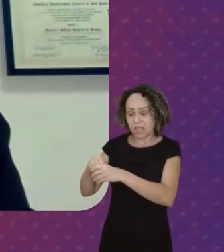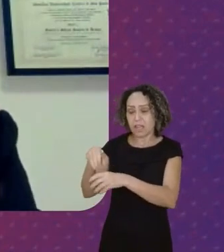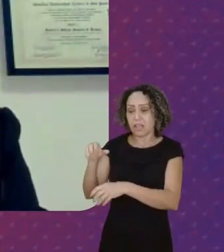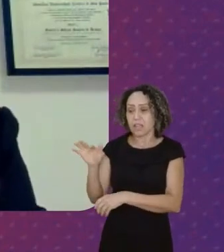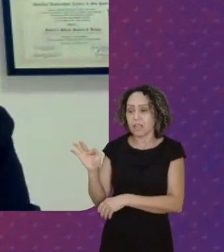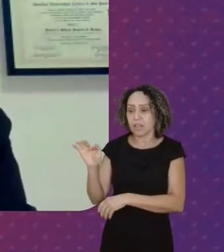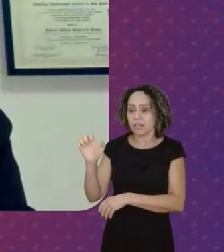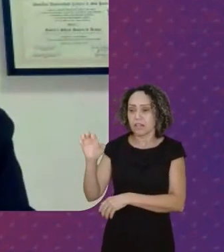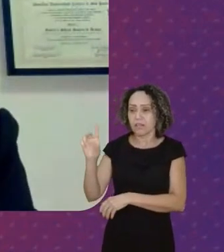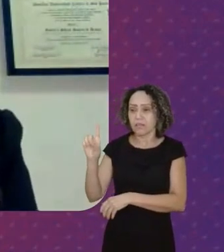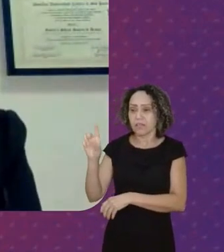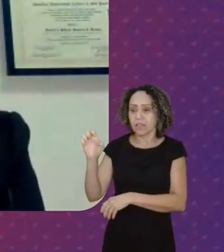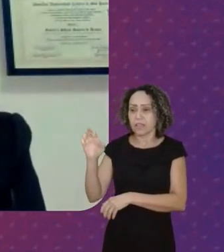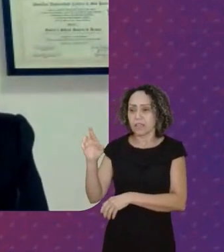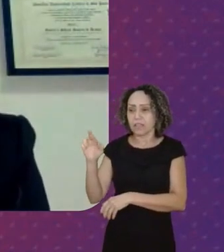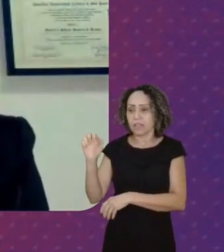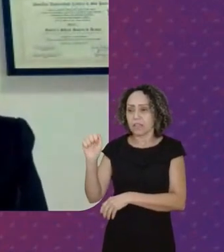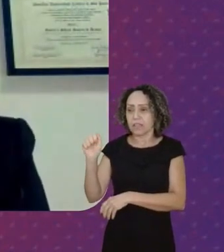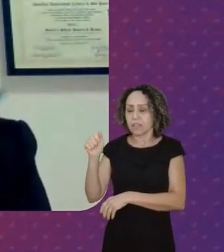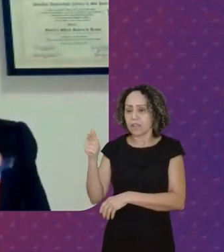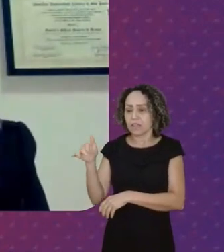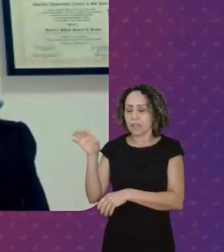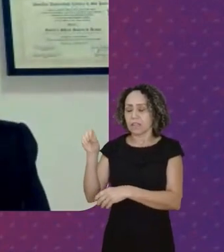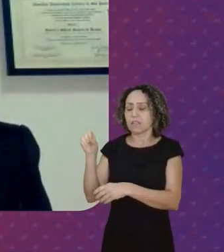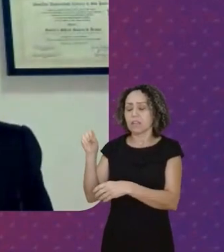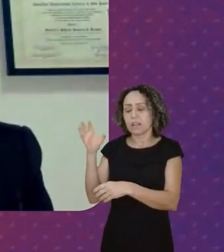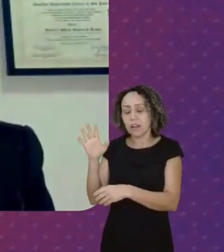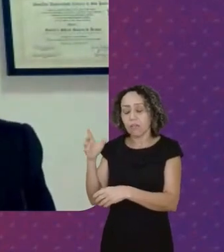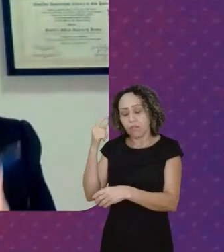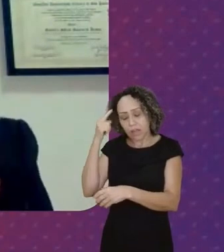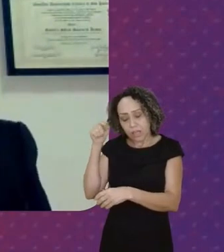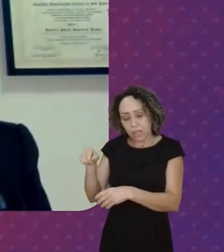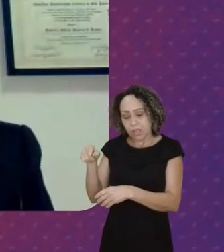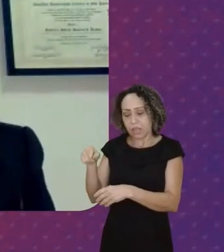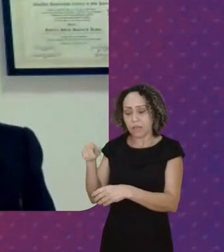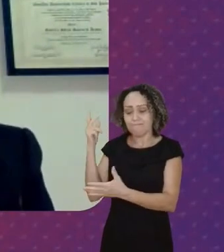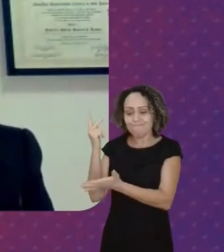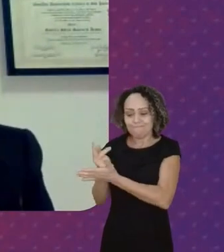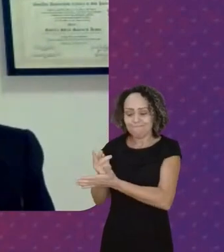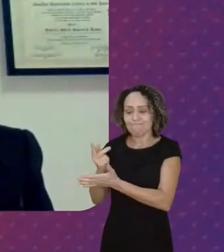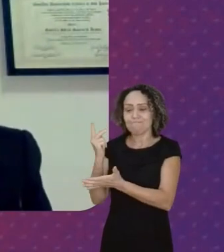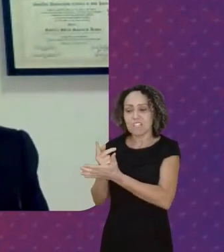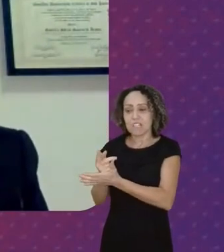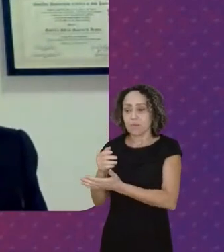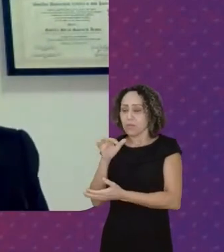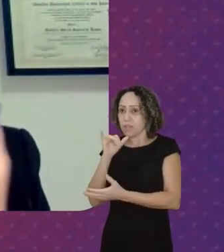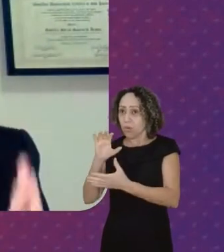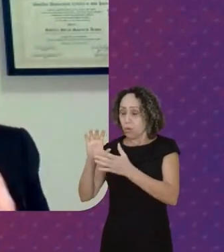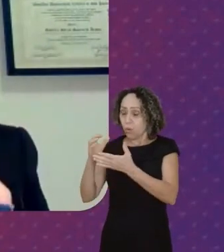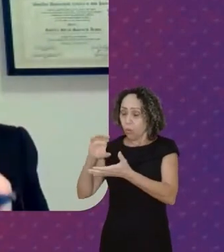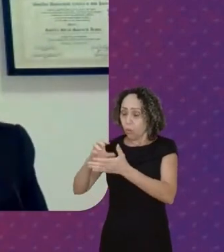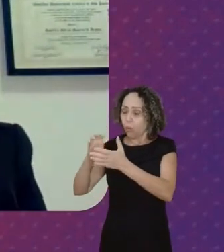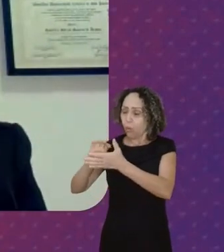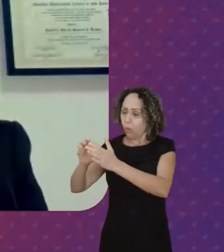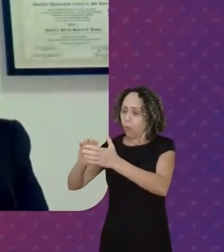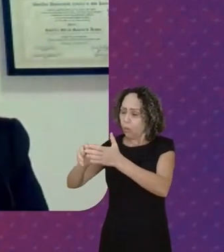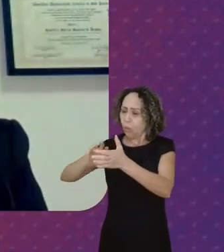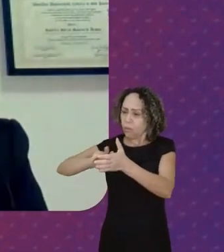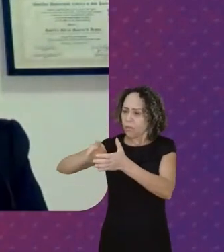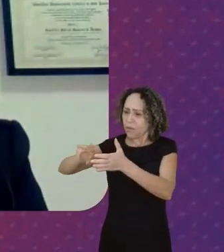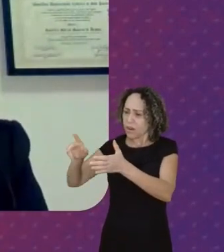conjunto no período pós-eleitoral, com impactos diretos no funcionamento parlamentar e nas regras que